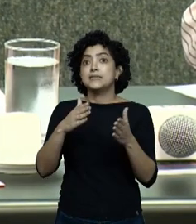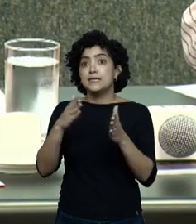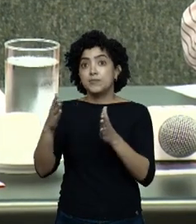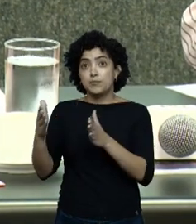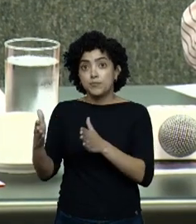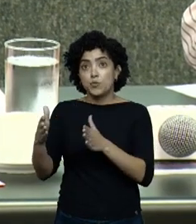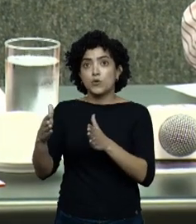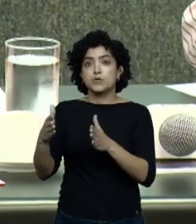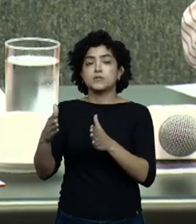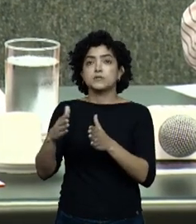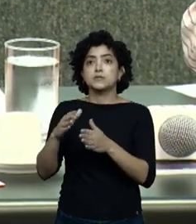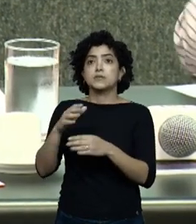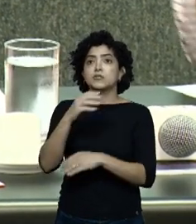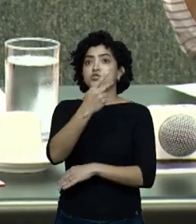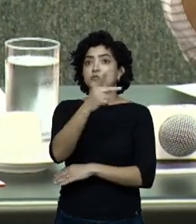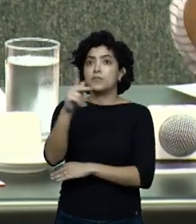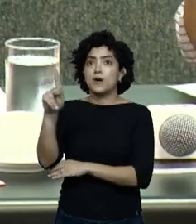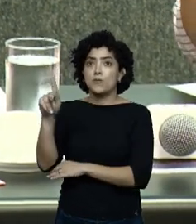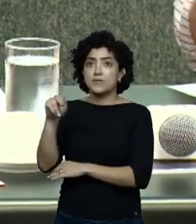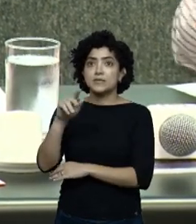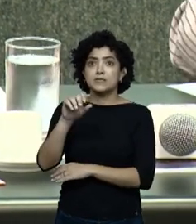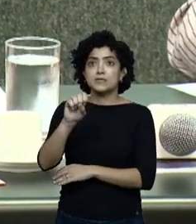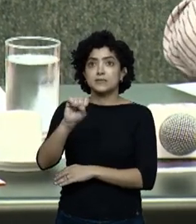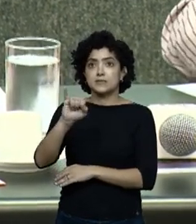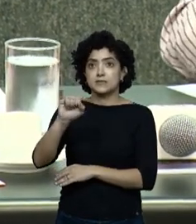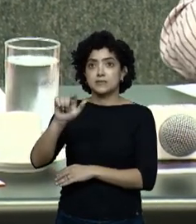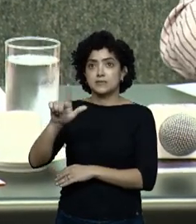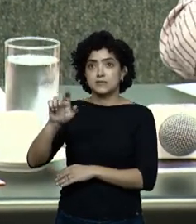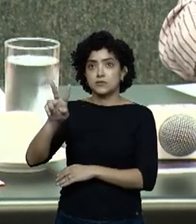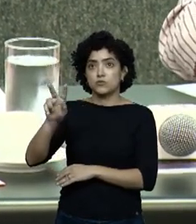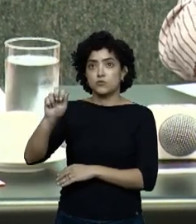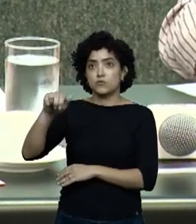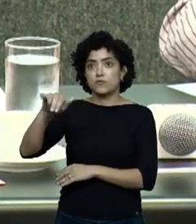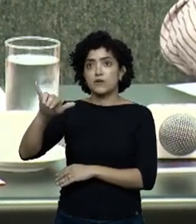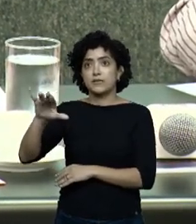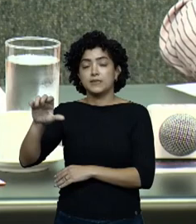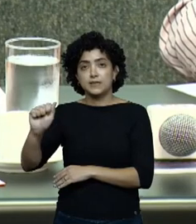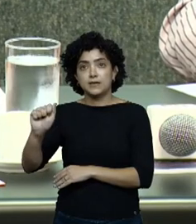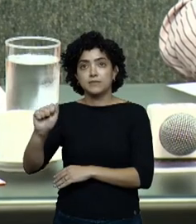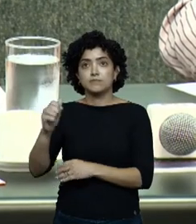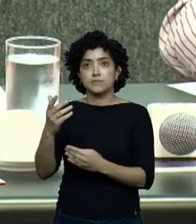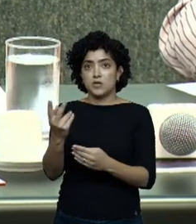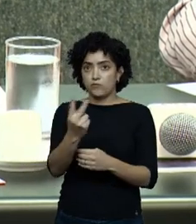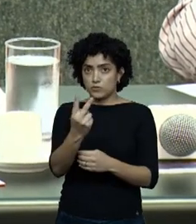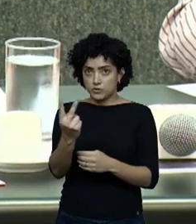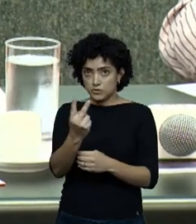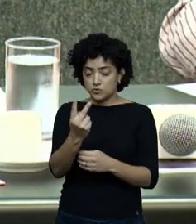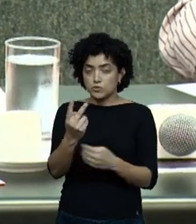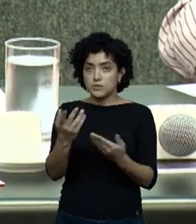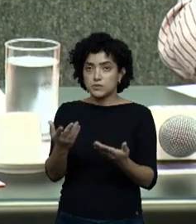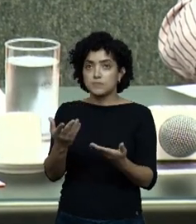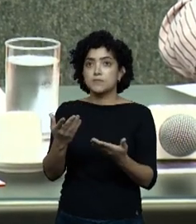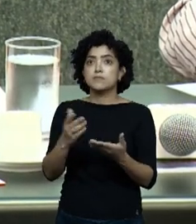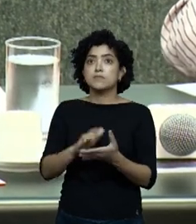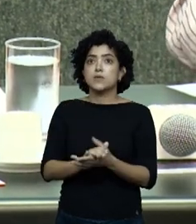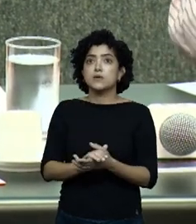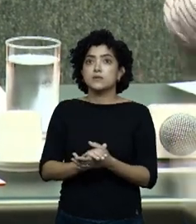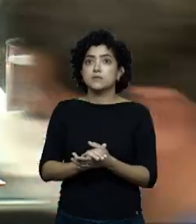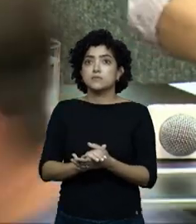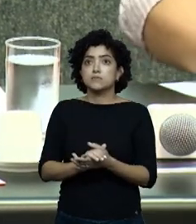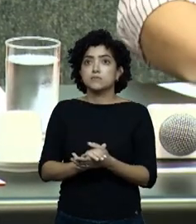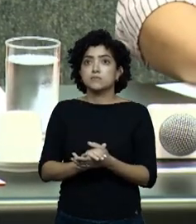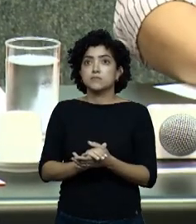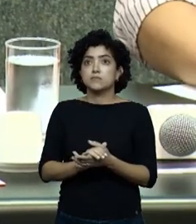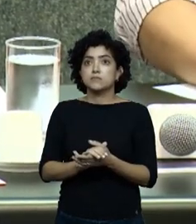Regional de Palmitos a Silvânia eu já peço para os dois ele se colocando para gente fazer aqui é um